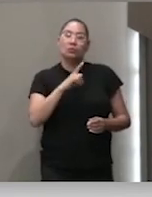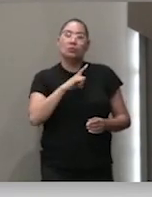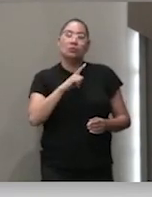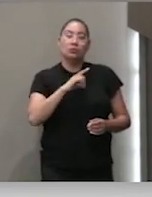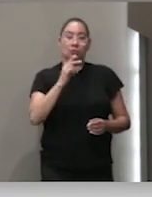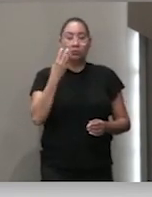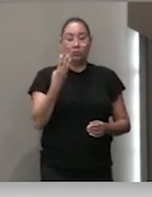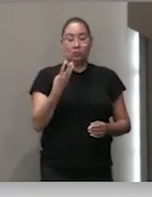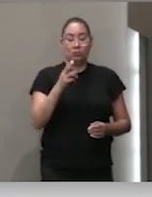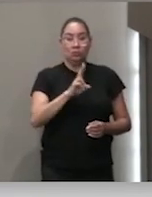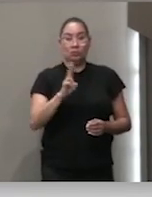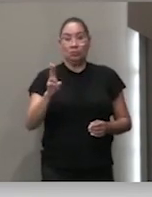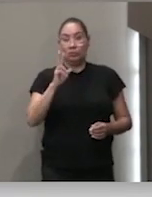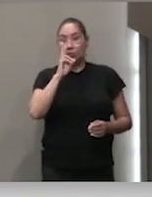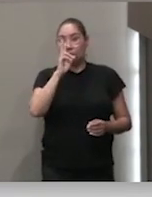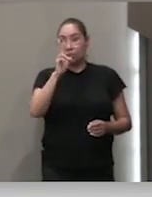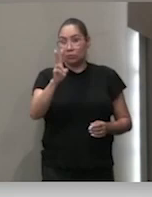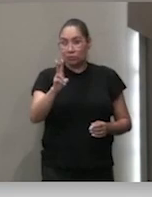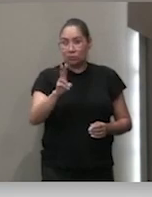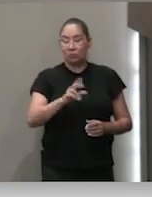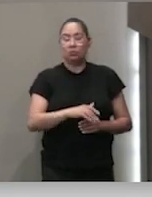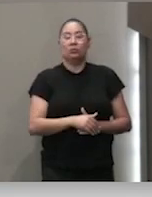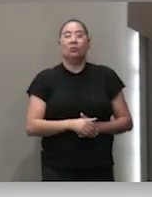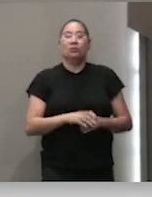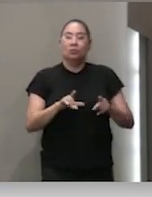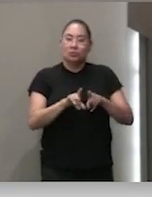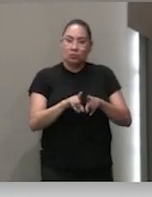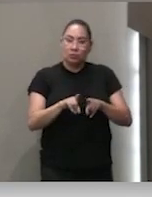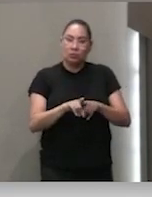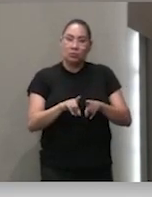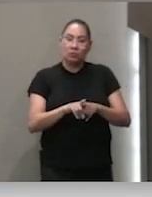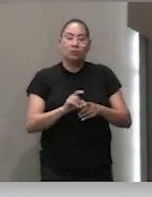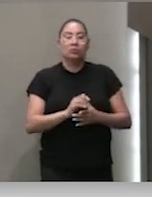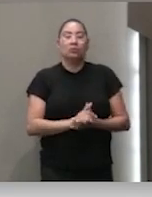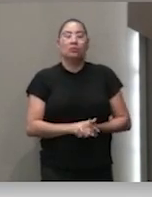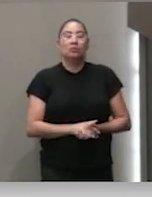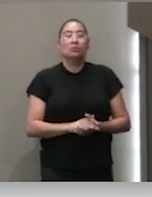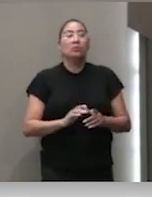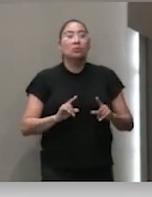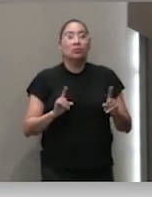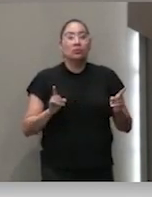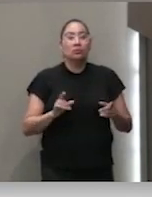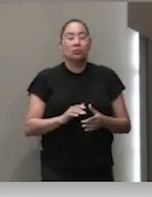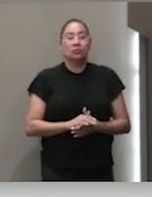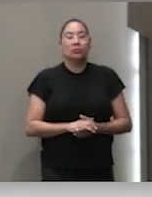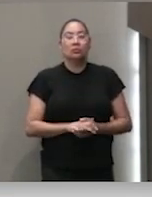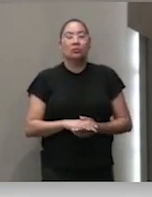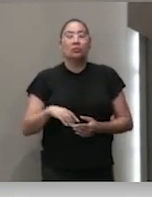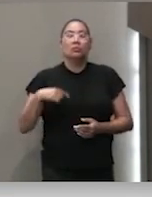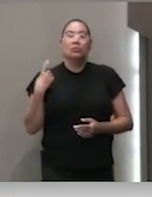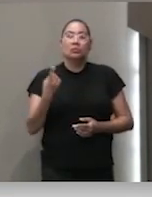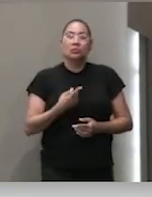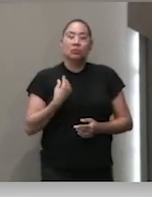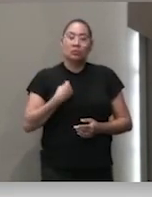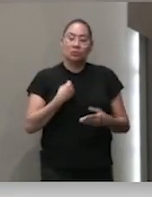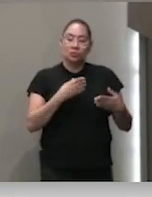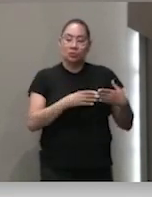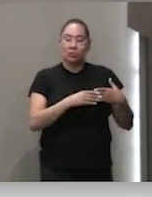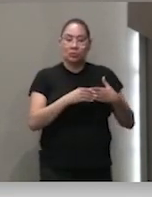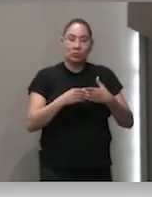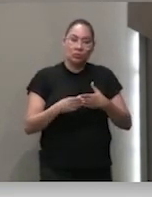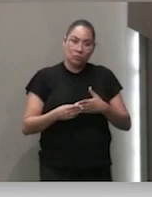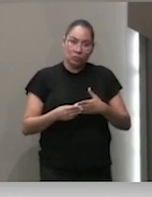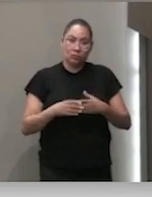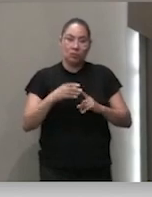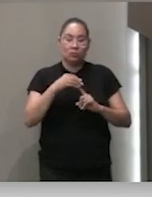três nomes fortes, com candidaturas também fortes, mas a gente que vem acompanhando, a gente que